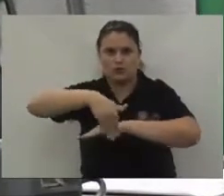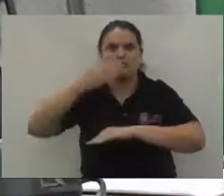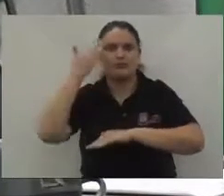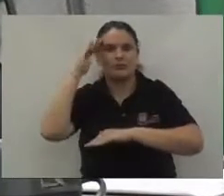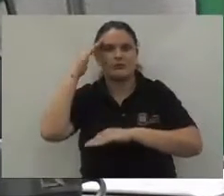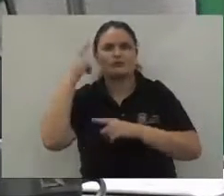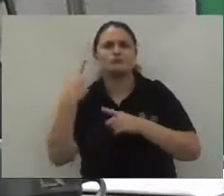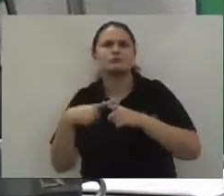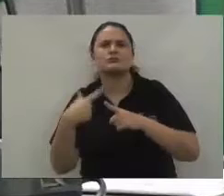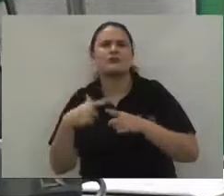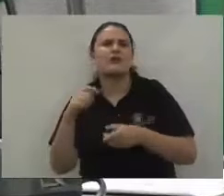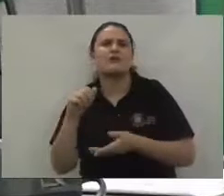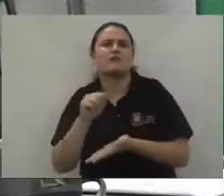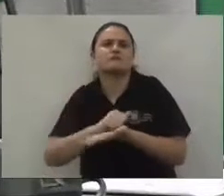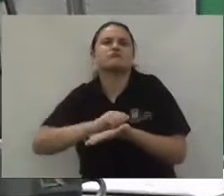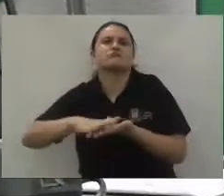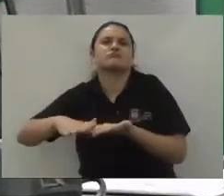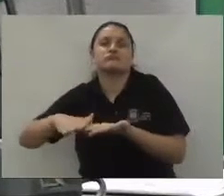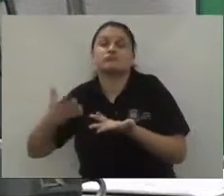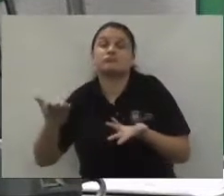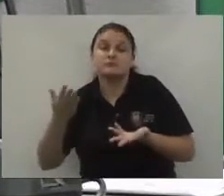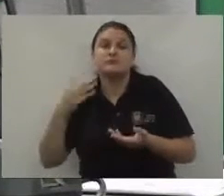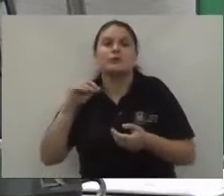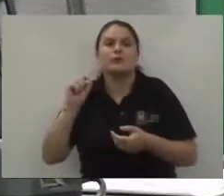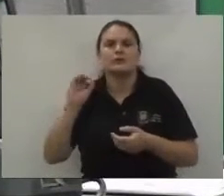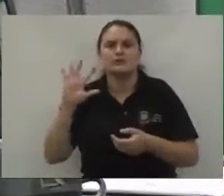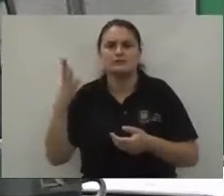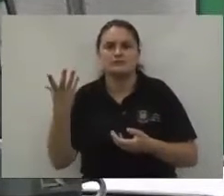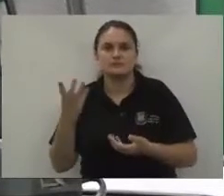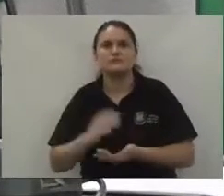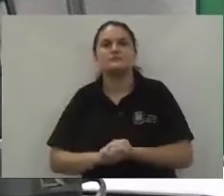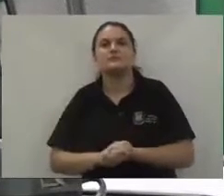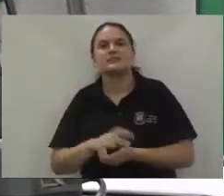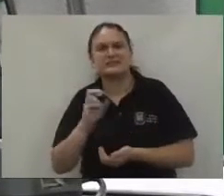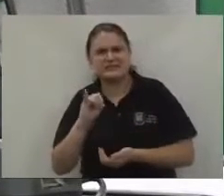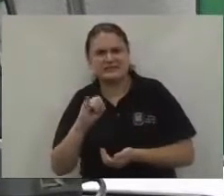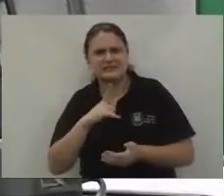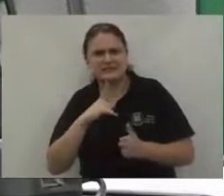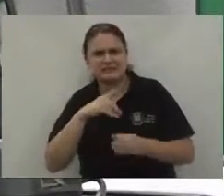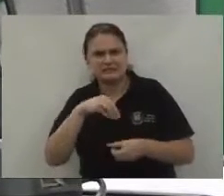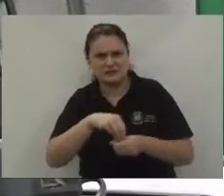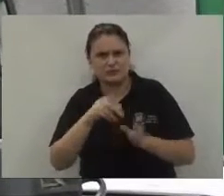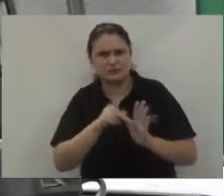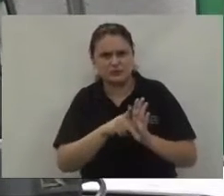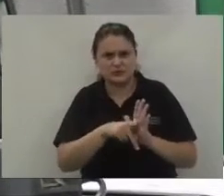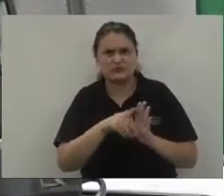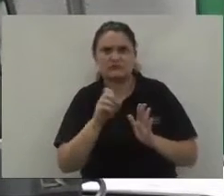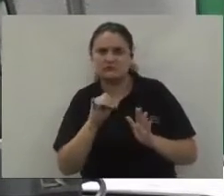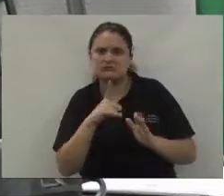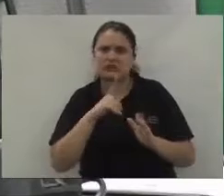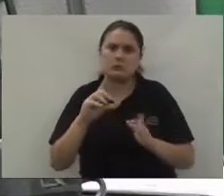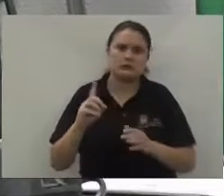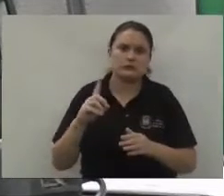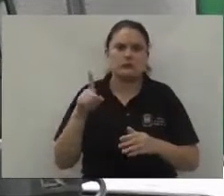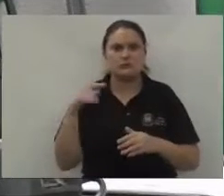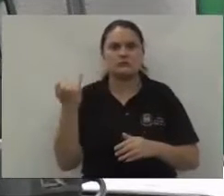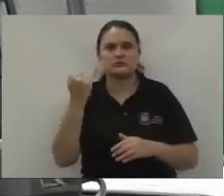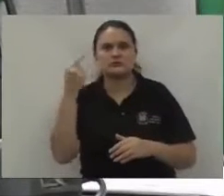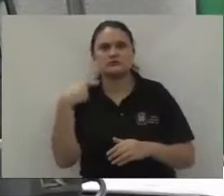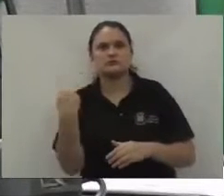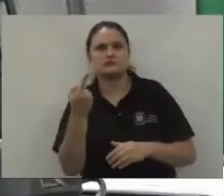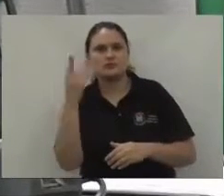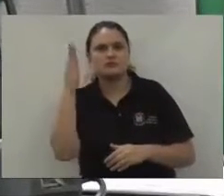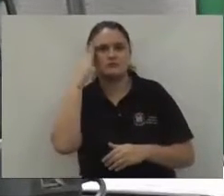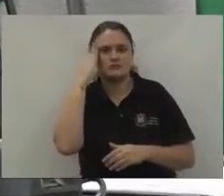entender o porquê que essas coisas aconteceram e se estava previsto no projeto, se o projeto contemplava. Isso é importante nós